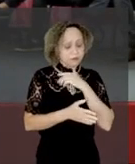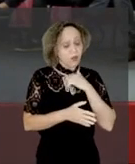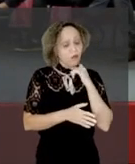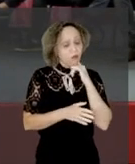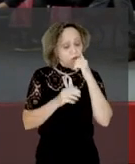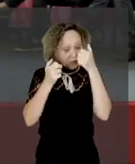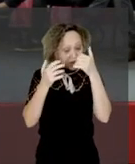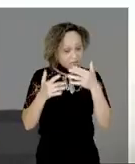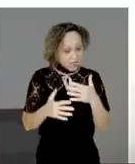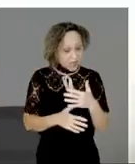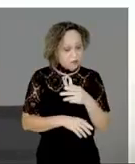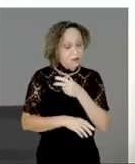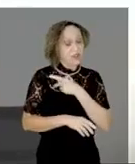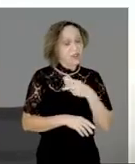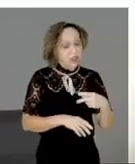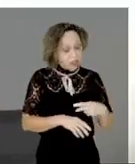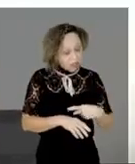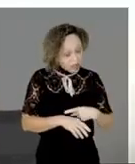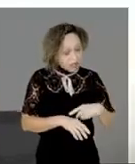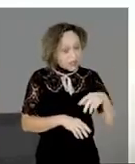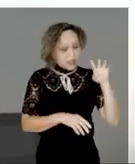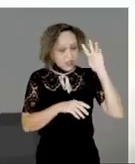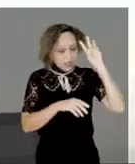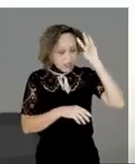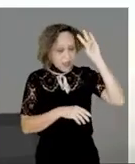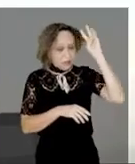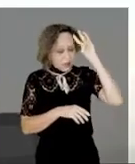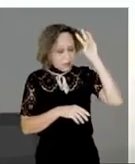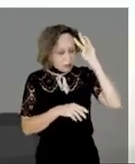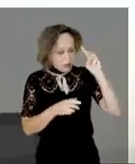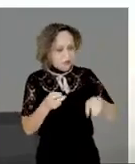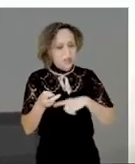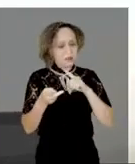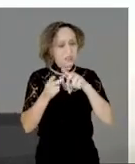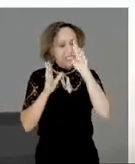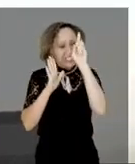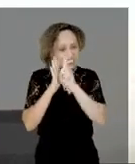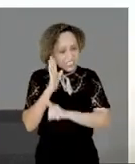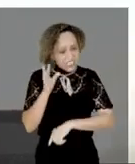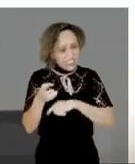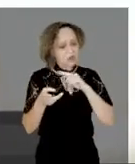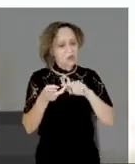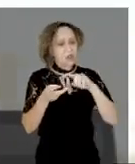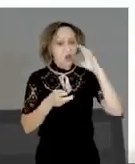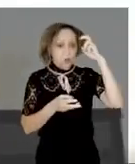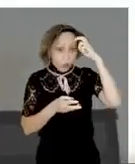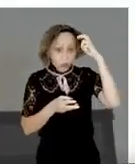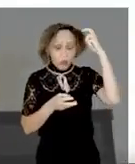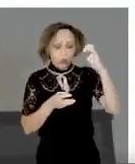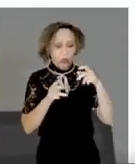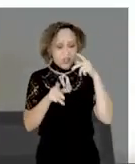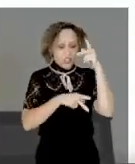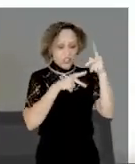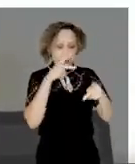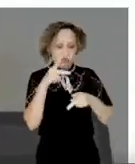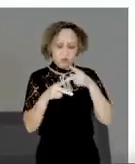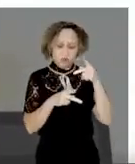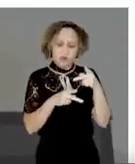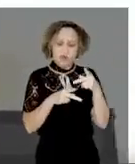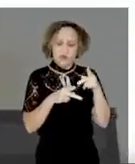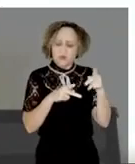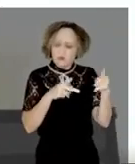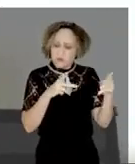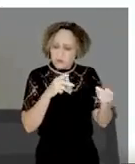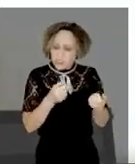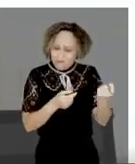Brasil com o povo a quem Marighella amou. E Wagner disse: esse é um filme feito